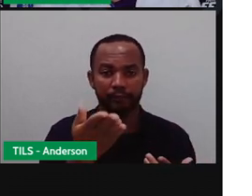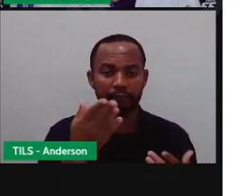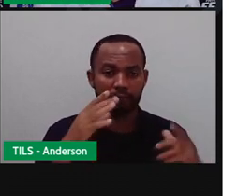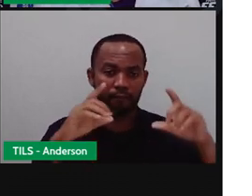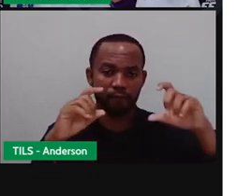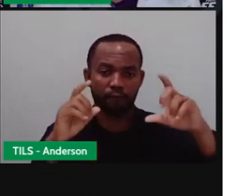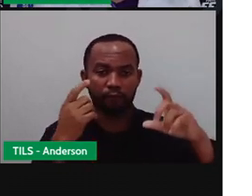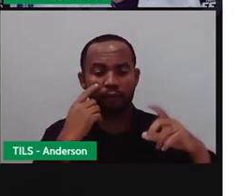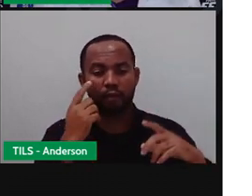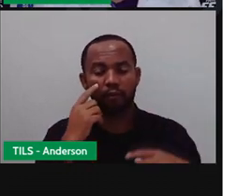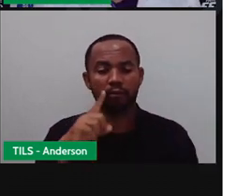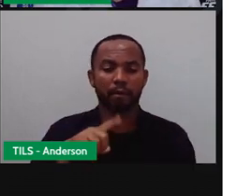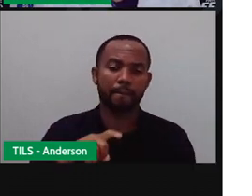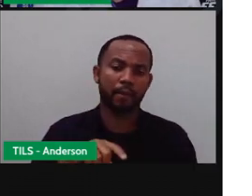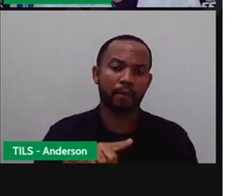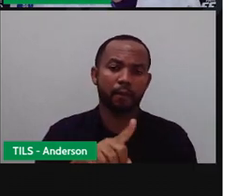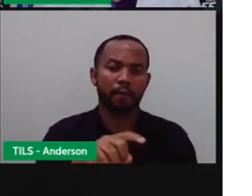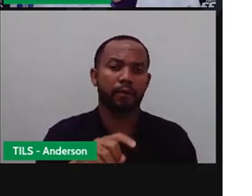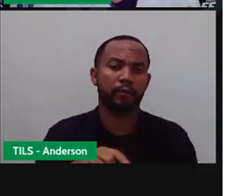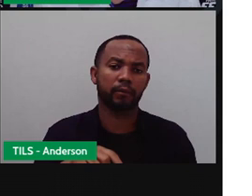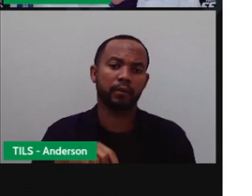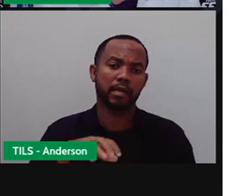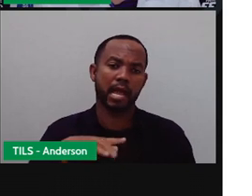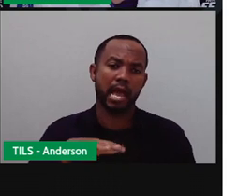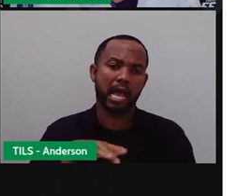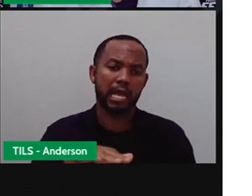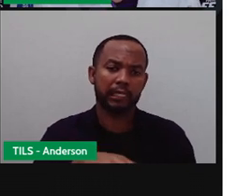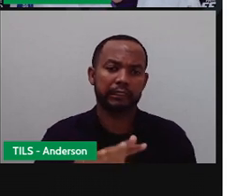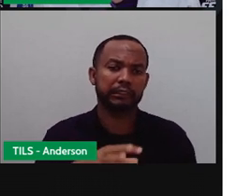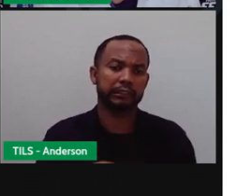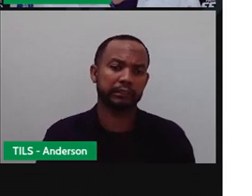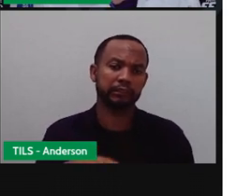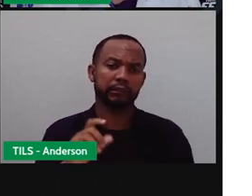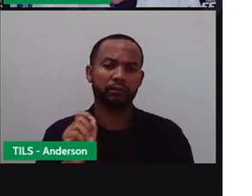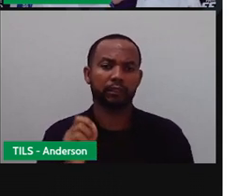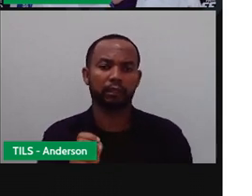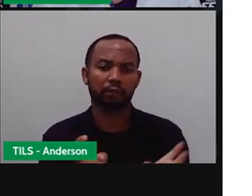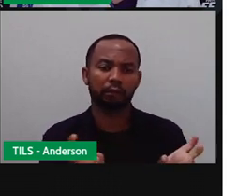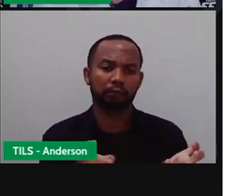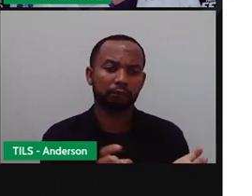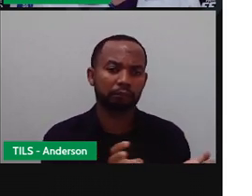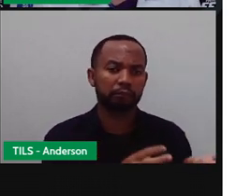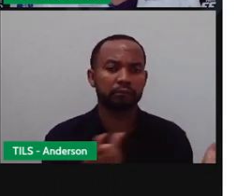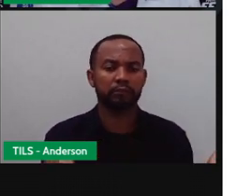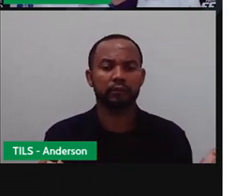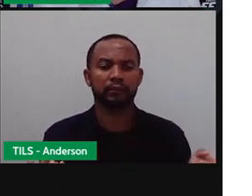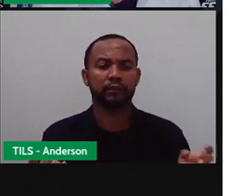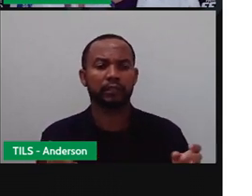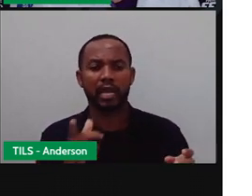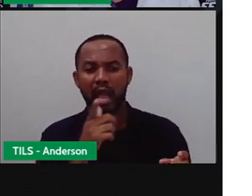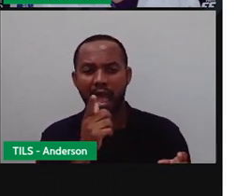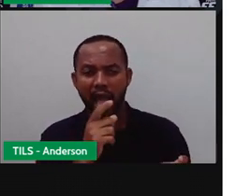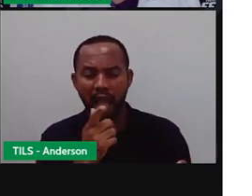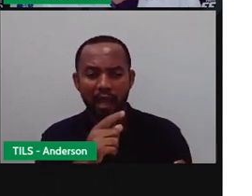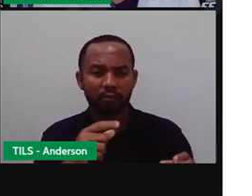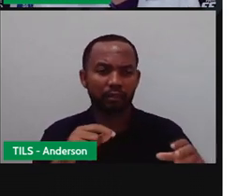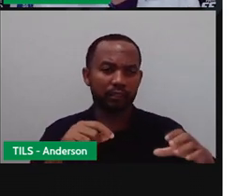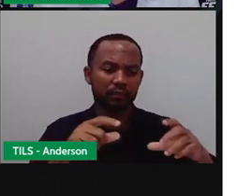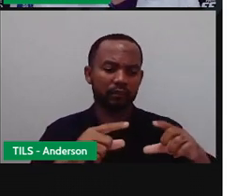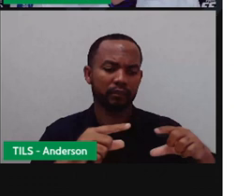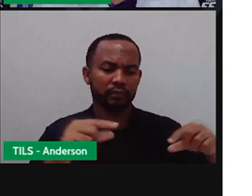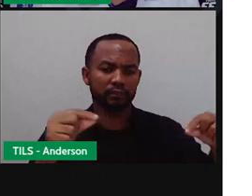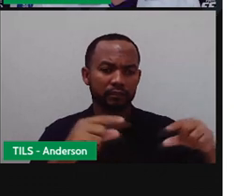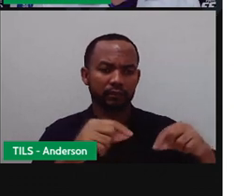né? As minhocas, as águas-vivas, os polvos, as estrelas do mar. Opa, Pró, mas a estrela do mar,